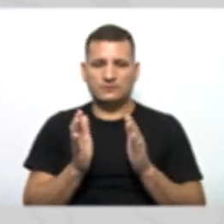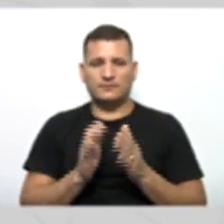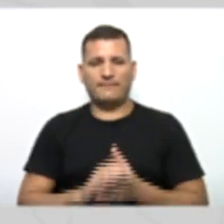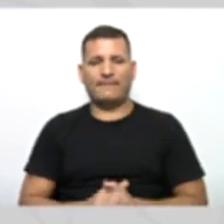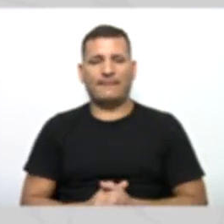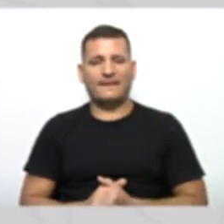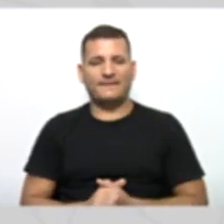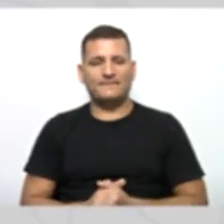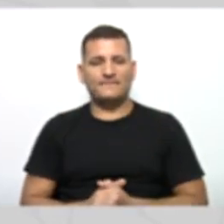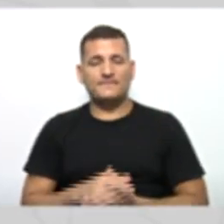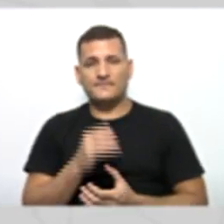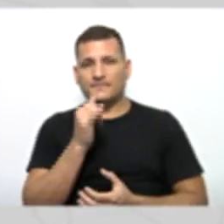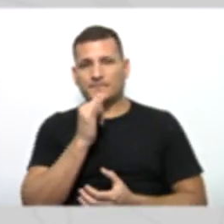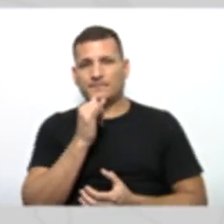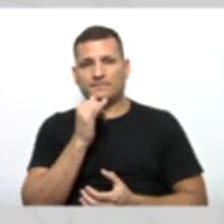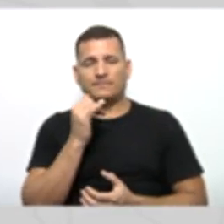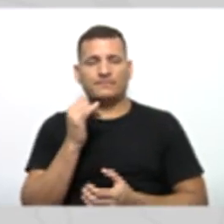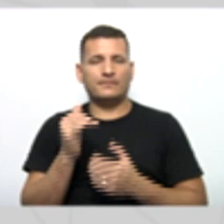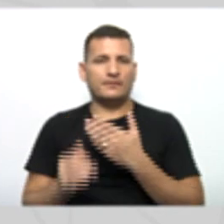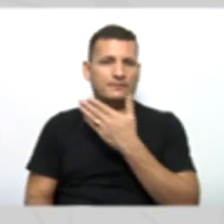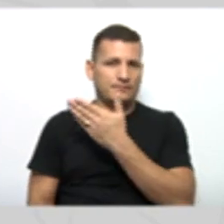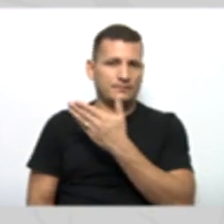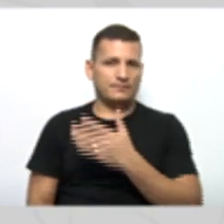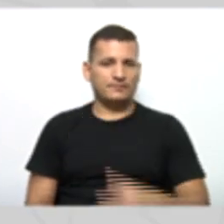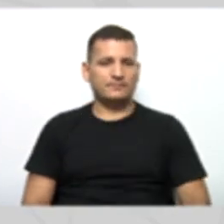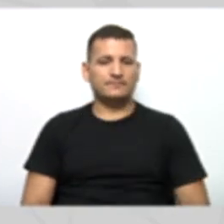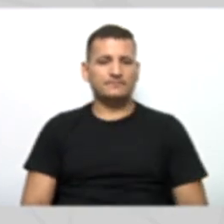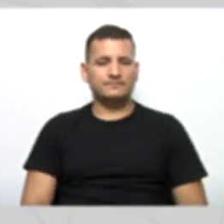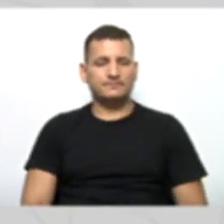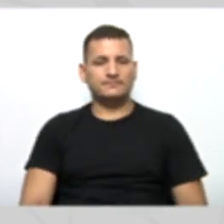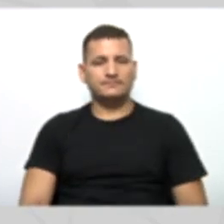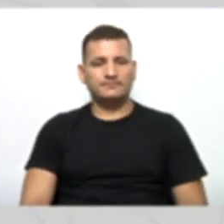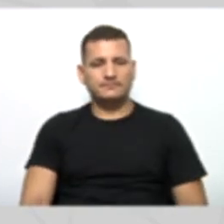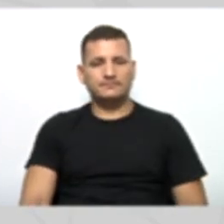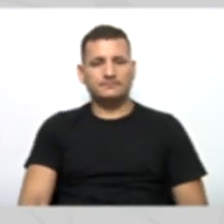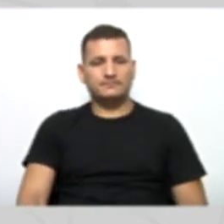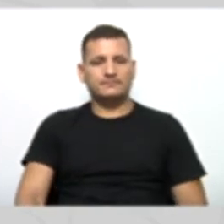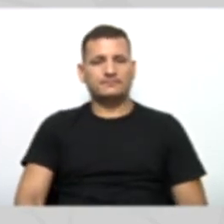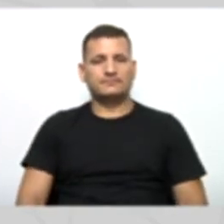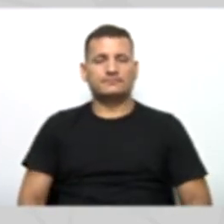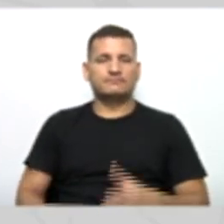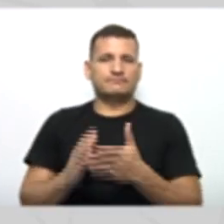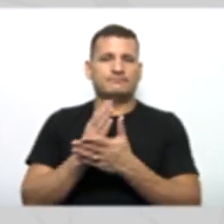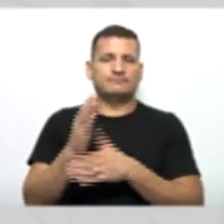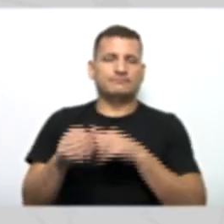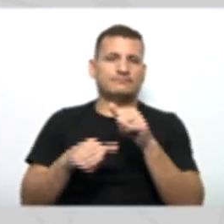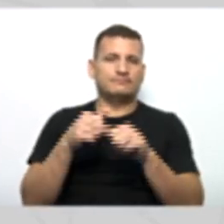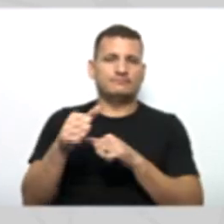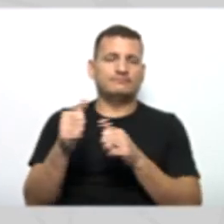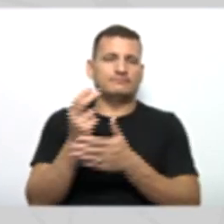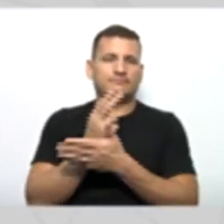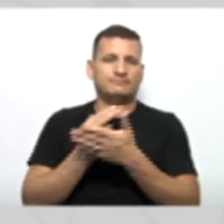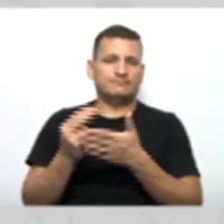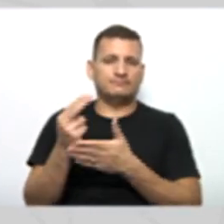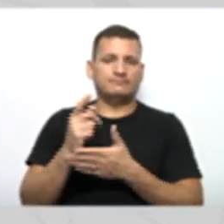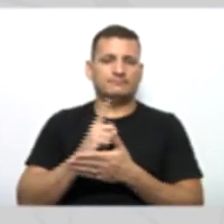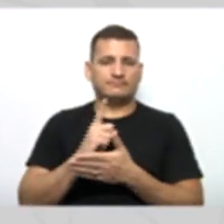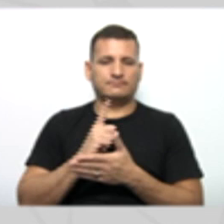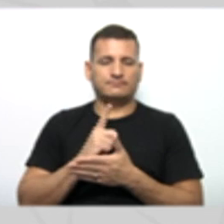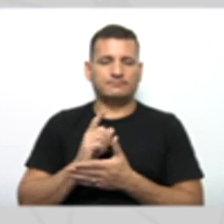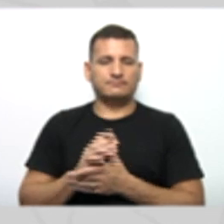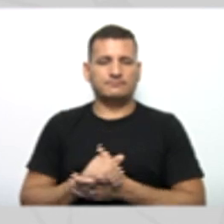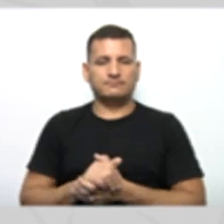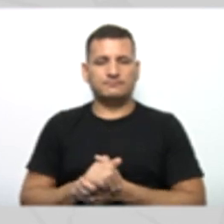ok? Olha aí um exemplo para vocês aqui, ó. Algumas ilustrações mudam. Eu vou explicar para vocês